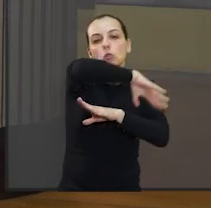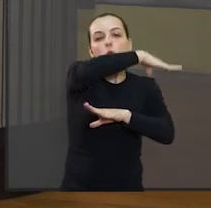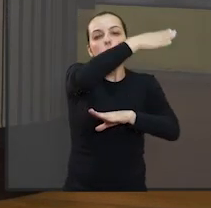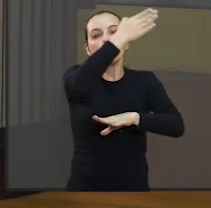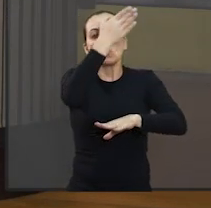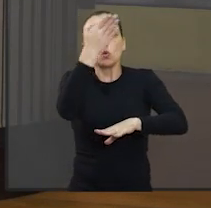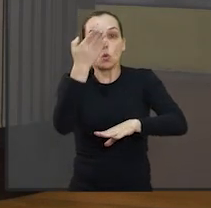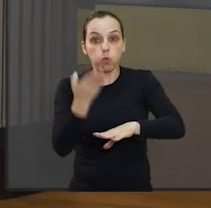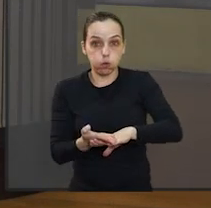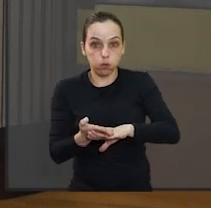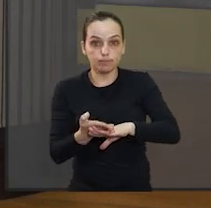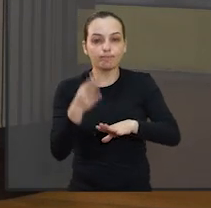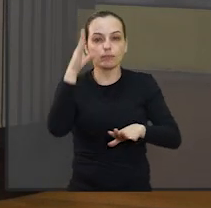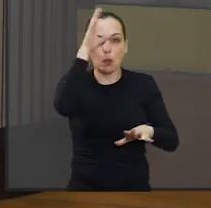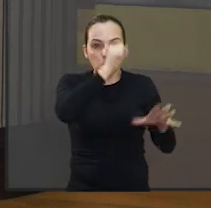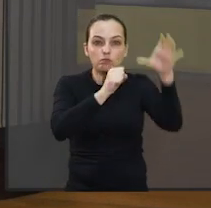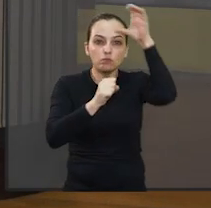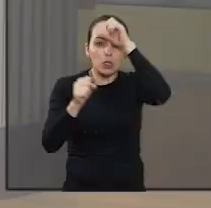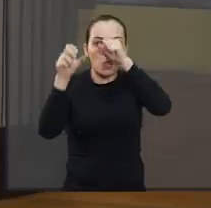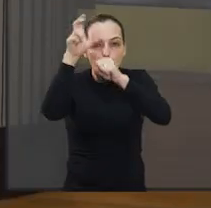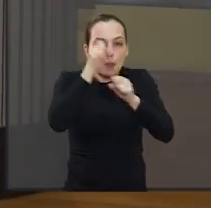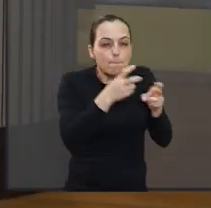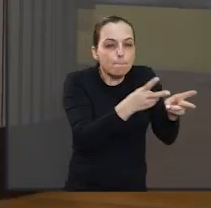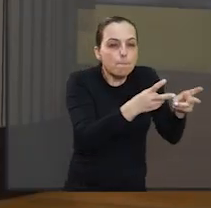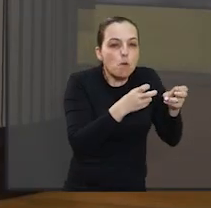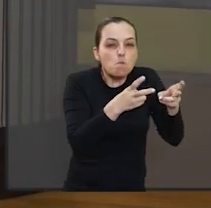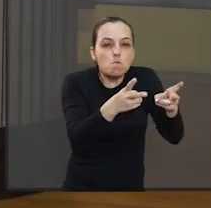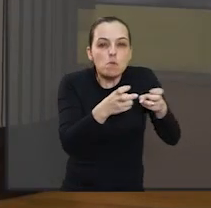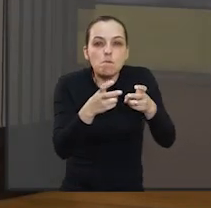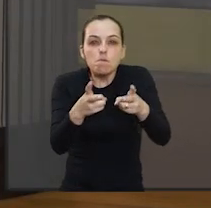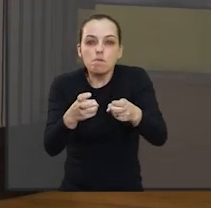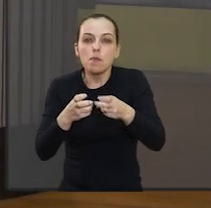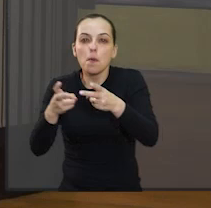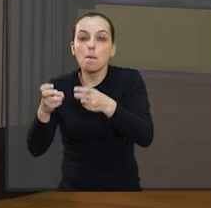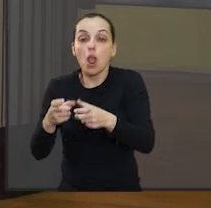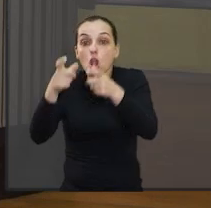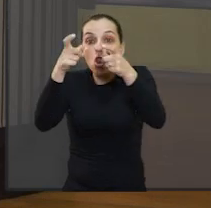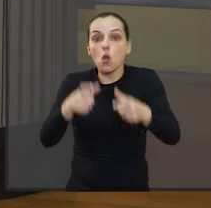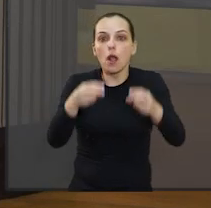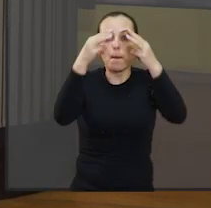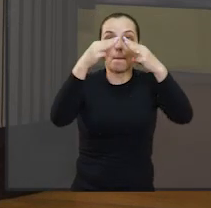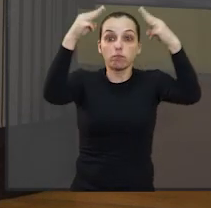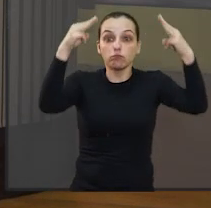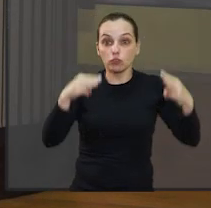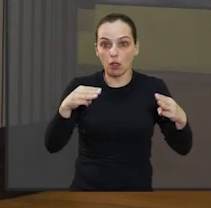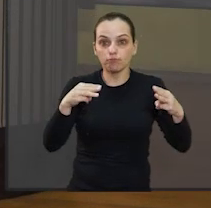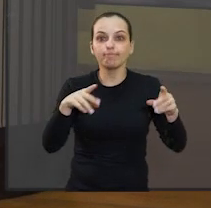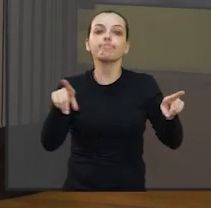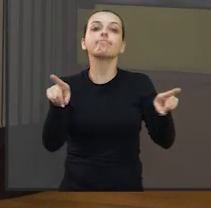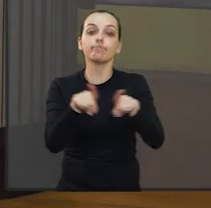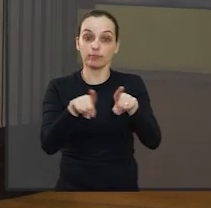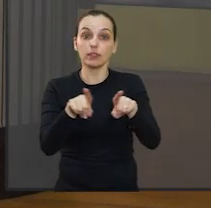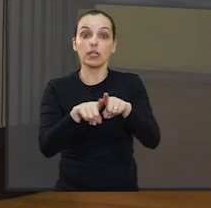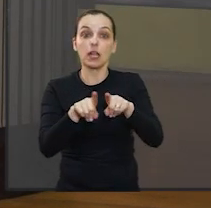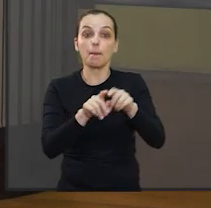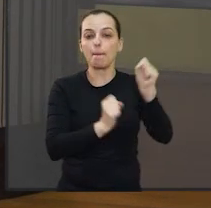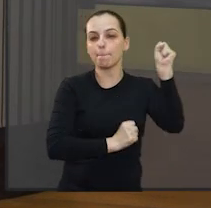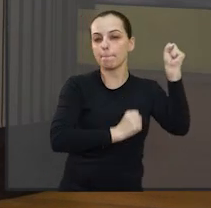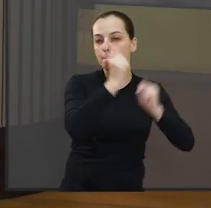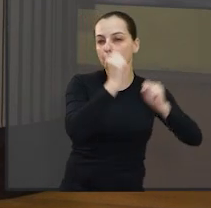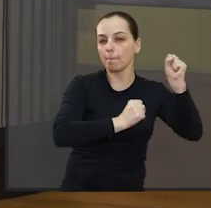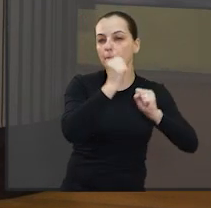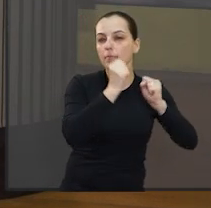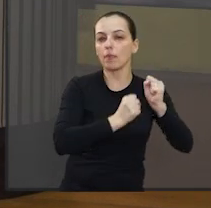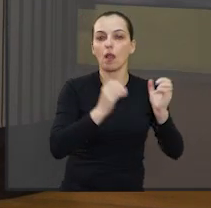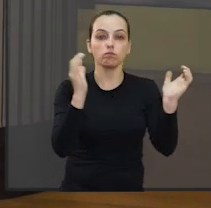maneira me especializando aqui. A minha especialização foi de duas maneiras. Uma foi pela prática mesmo, né?